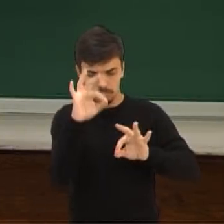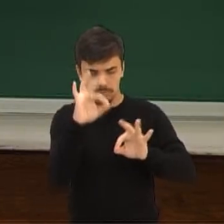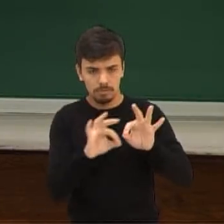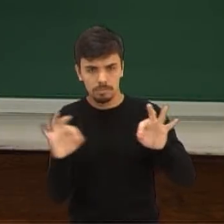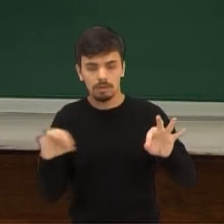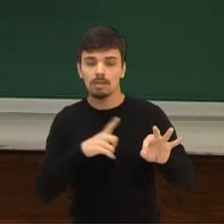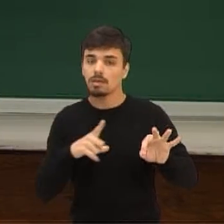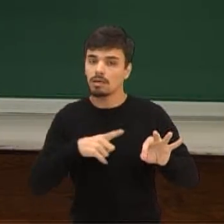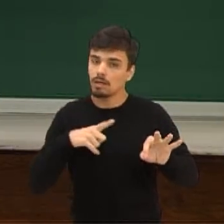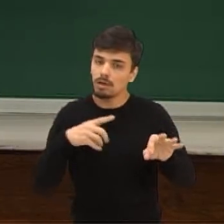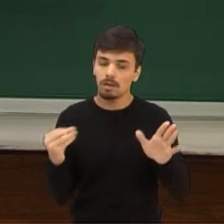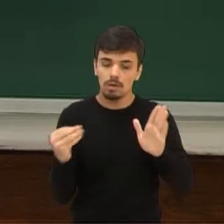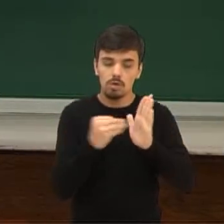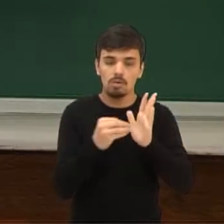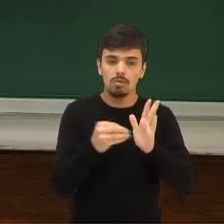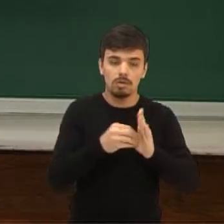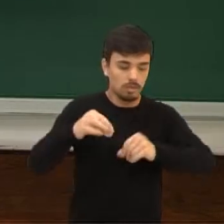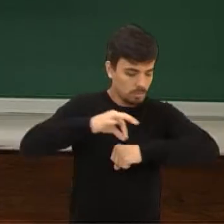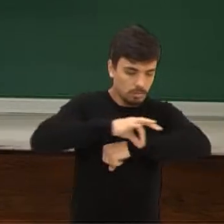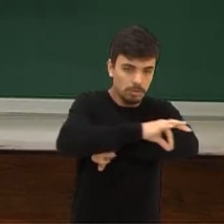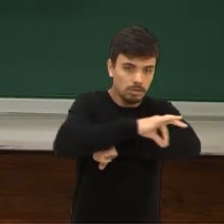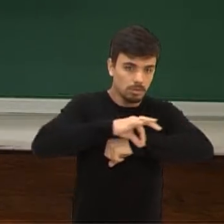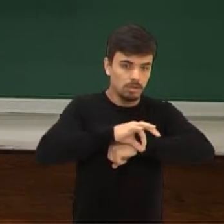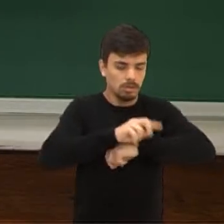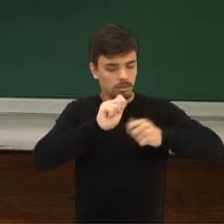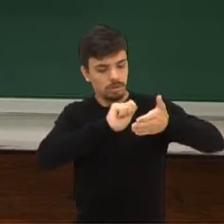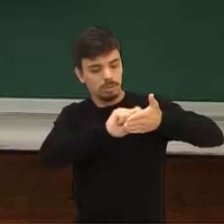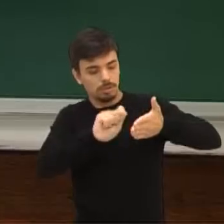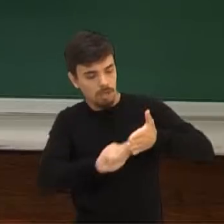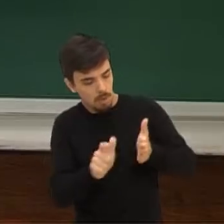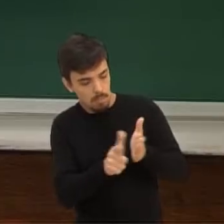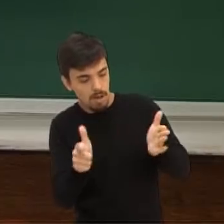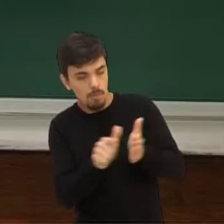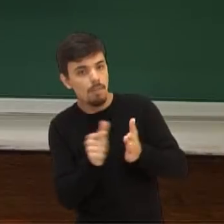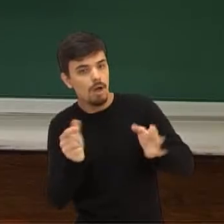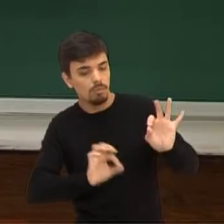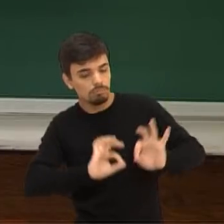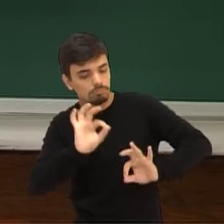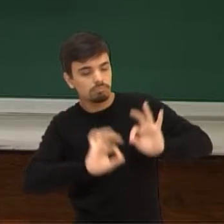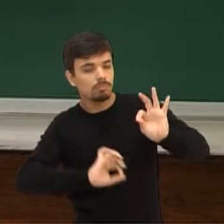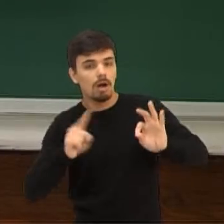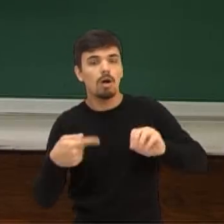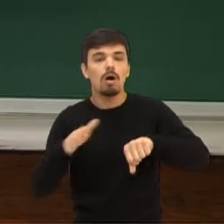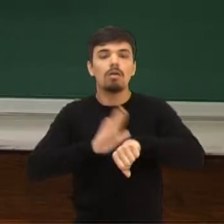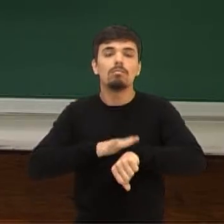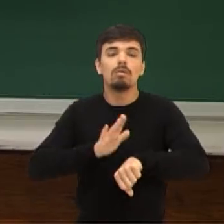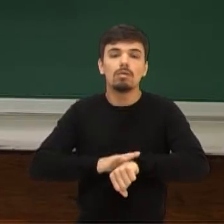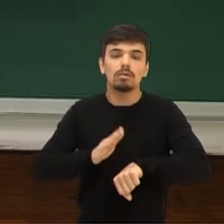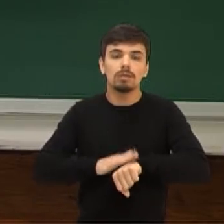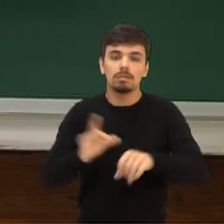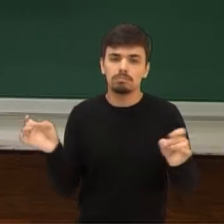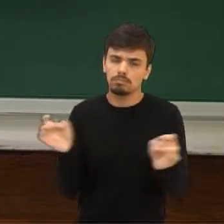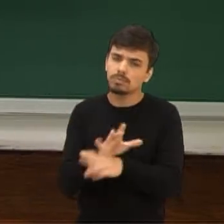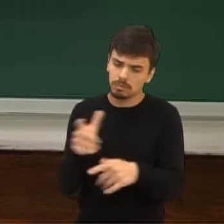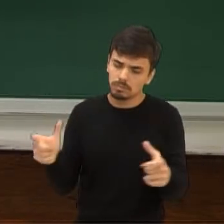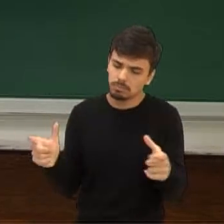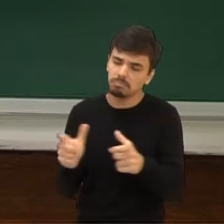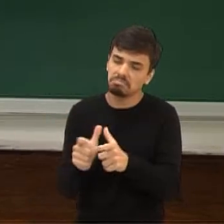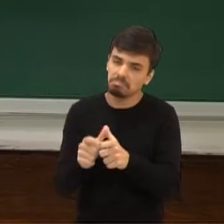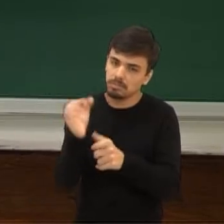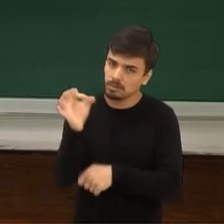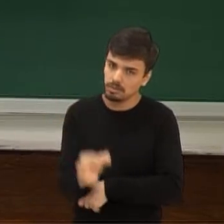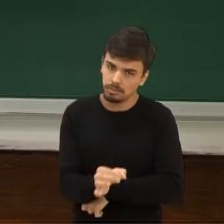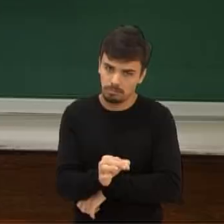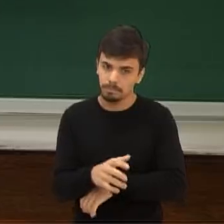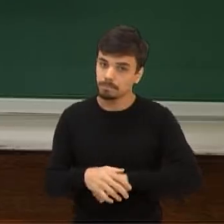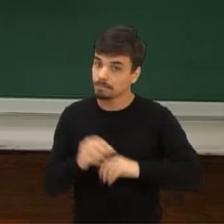aqui, colocamos em uma régua, escrevemos no papel, quando nós montamos, ela fica um pouquinho menor mesmo,